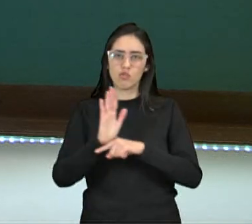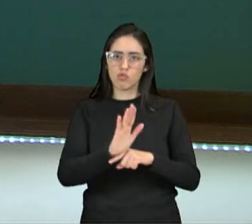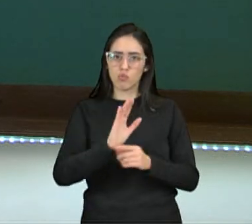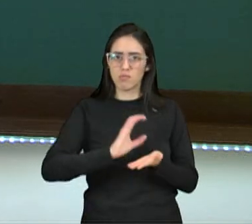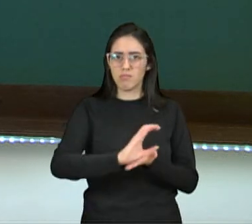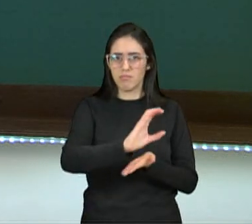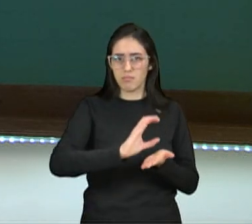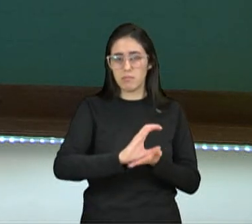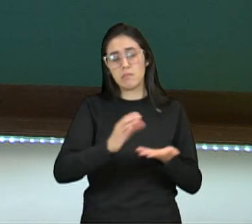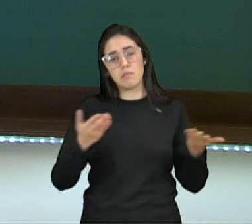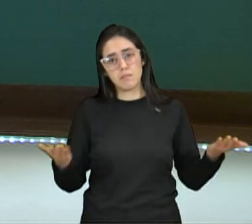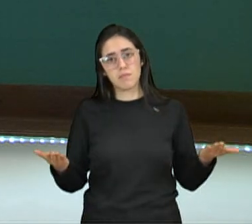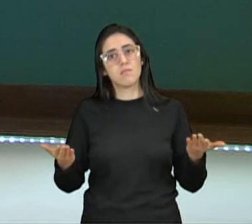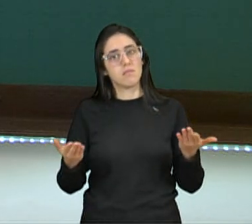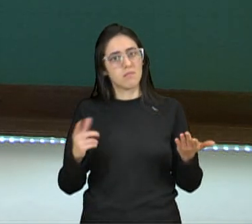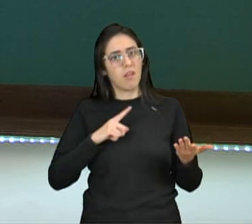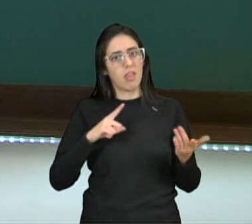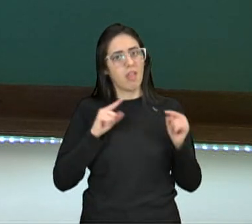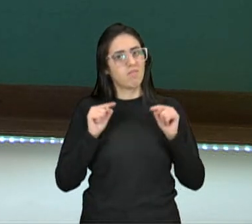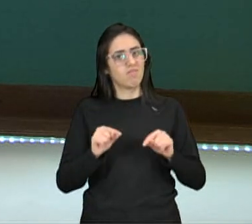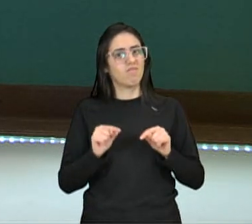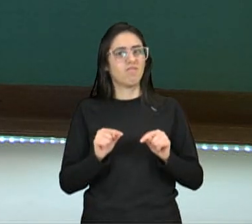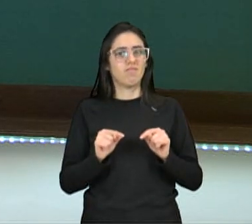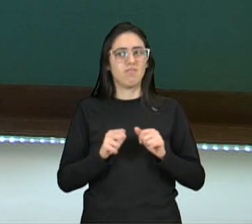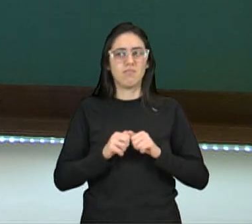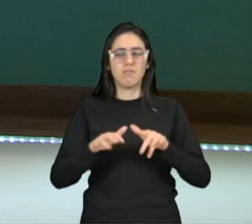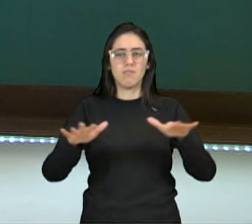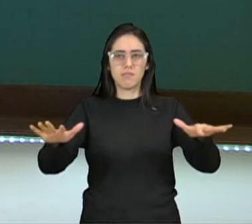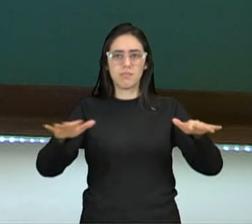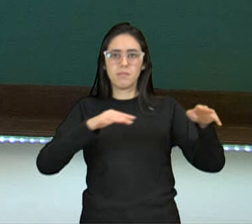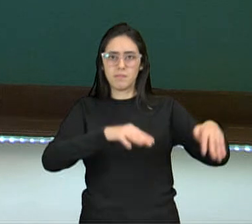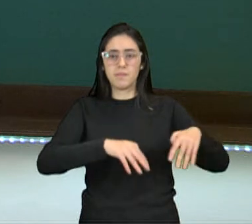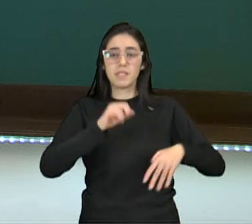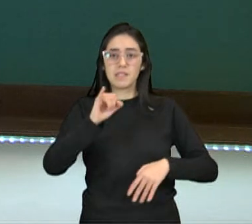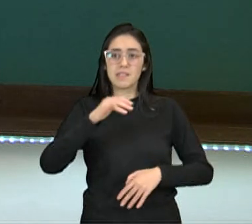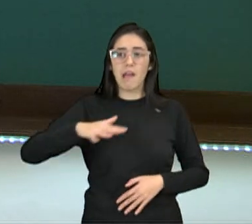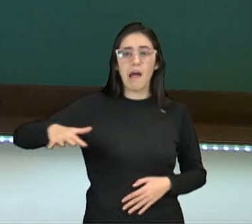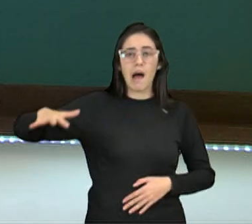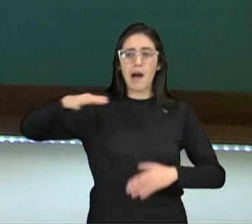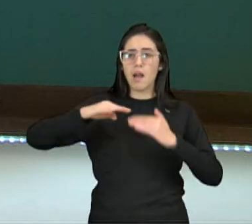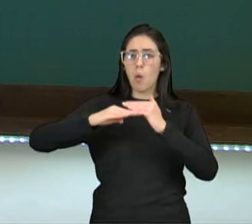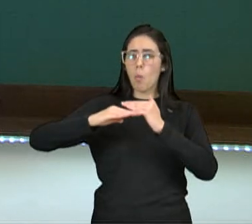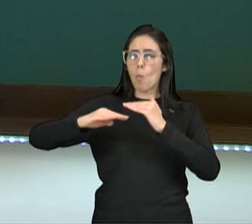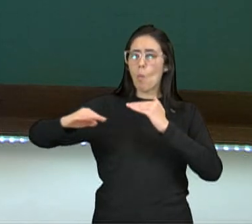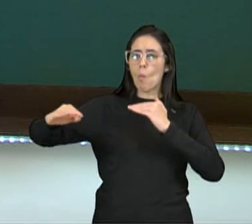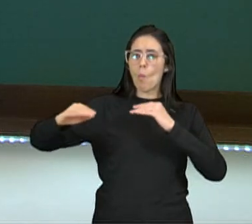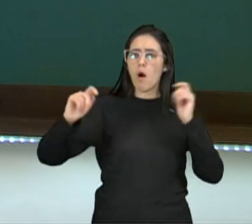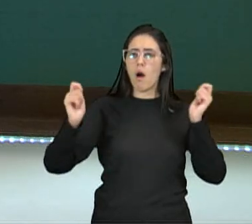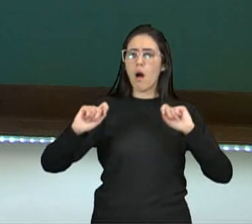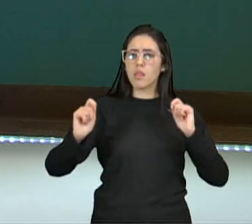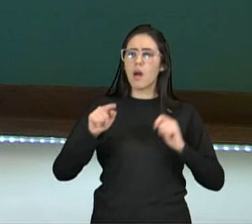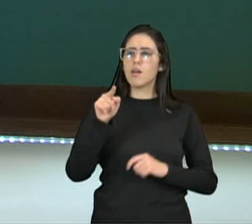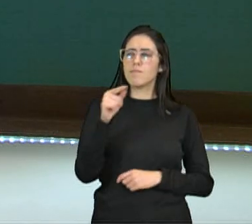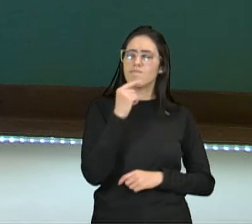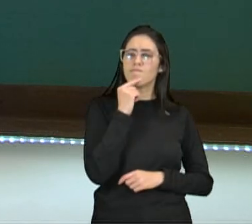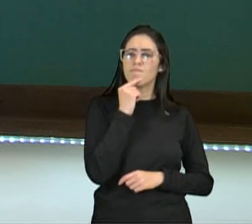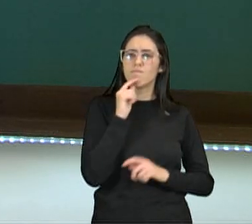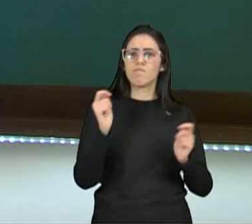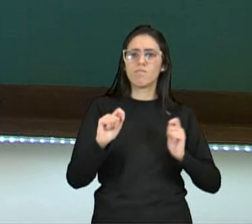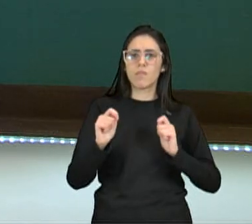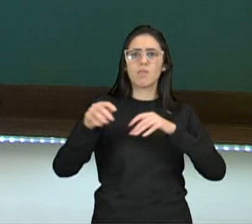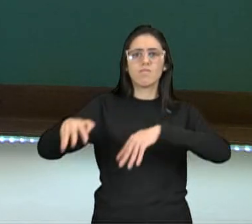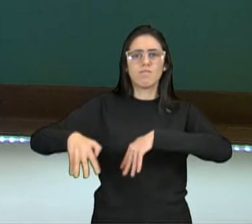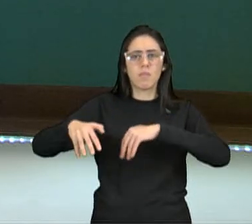o motivo que leva à expansão da fronteira agrícola. Se eu tenho uma área que é plana, que eu posso cultivar imensas áreas, que eu